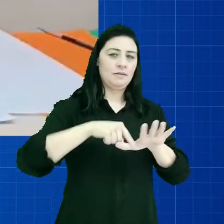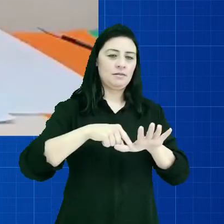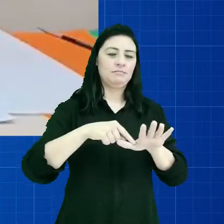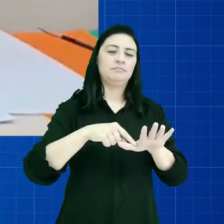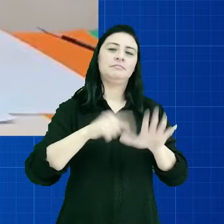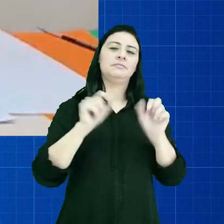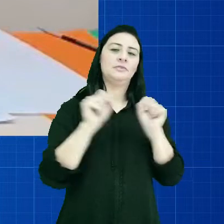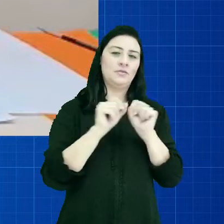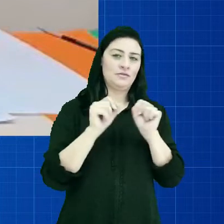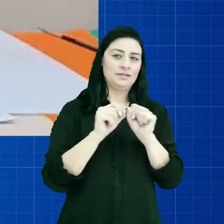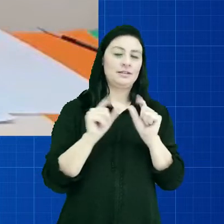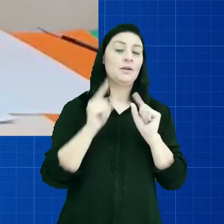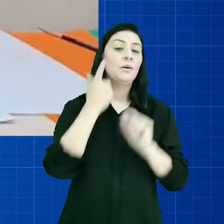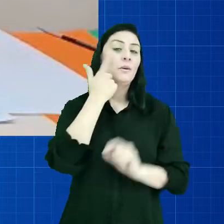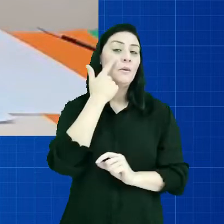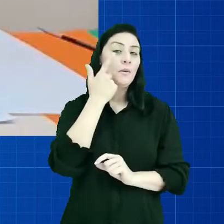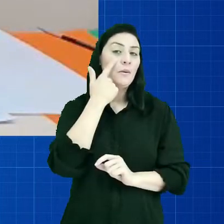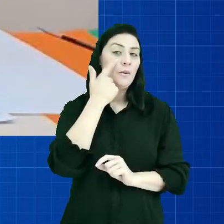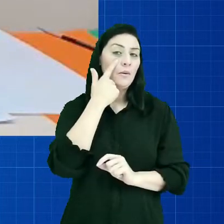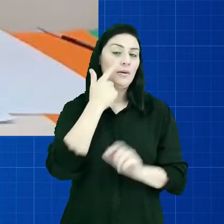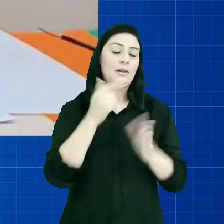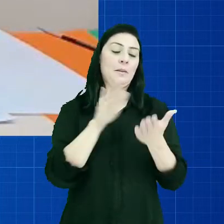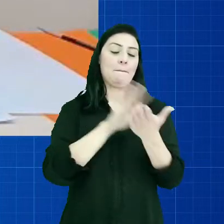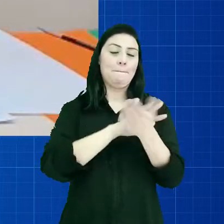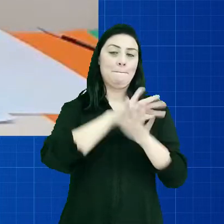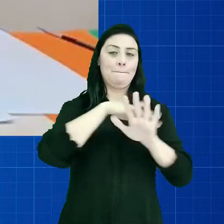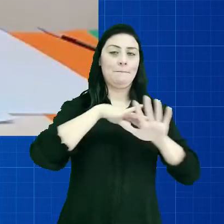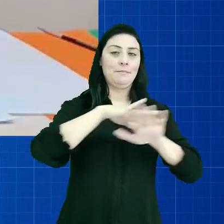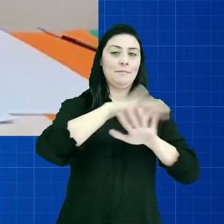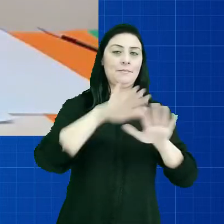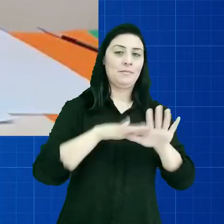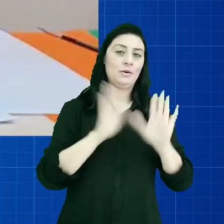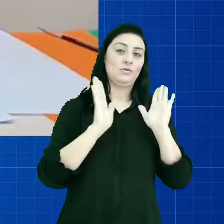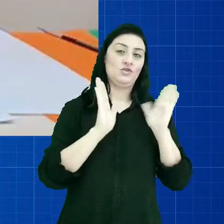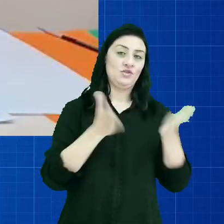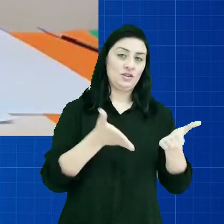Agora eu vou imprimir as minhas mãos, ó. Coloquei a minha mão aqui.